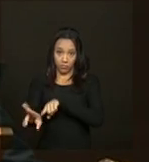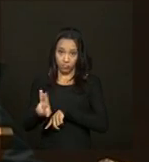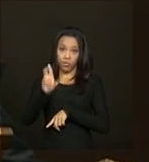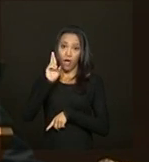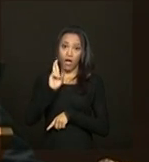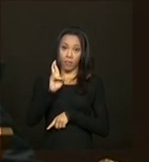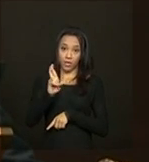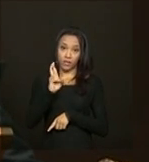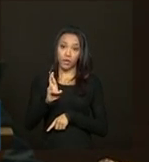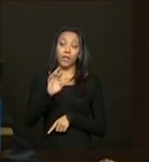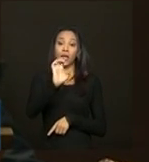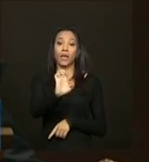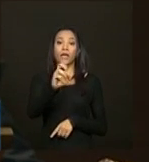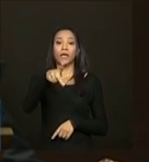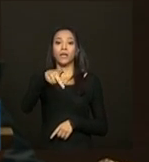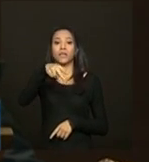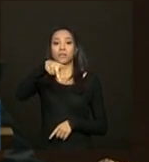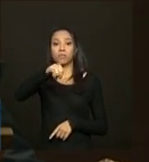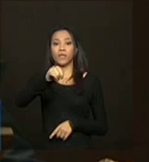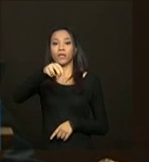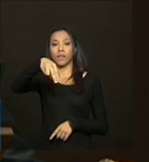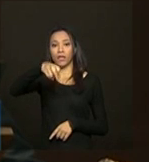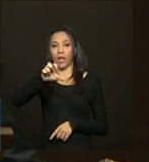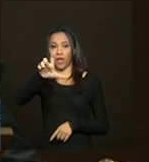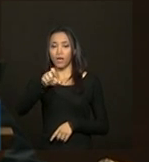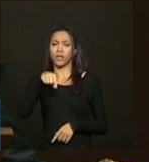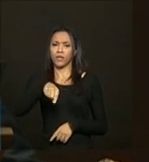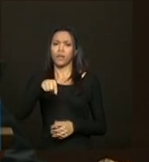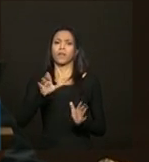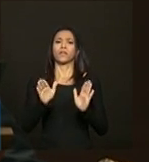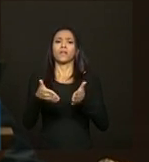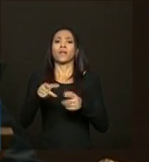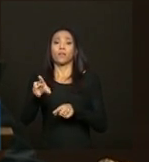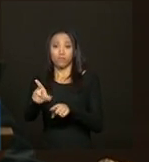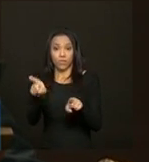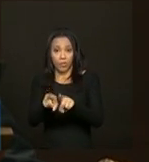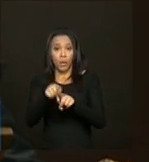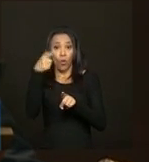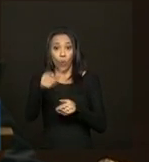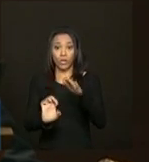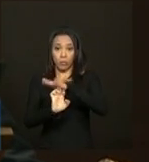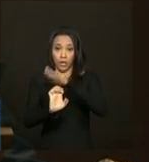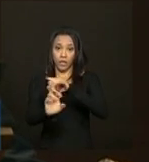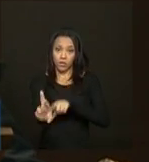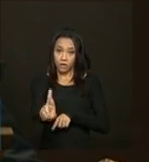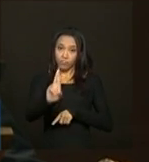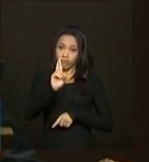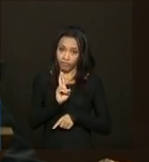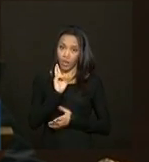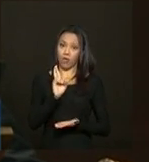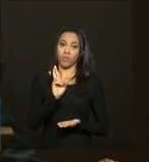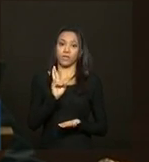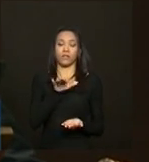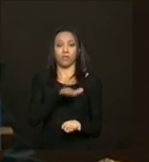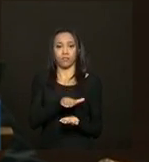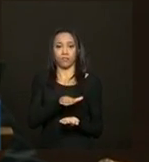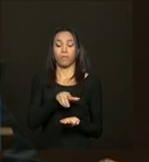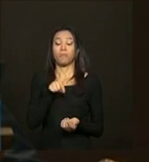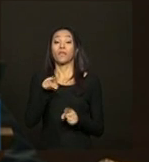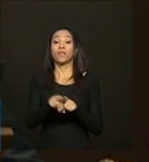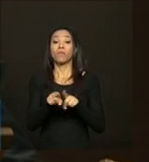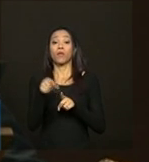pela corretora Spinelli, Consórcio Centro-Norte, representado pela corretora Brasil Plural, e Alupar Investimento, representado